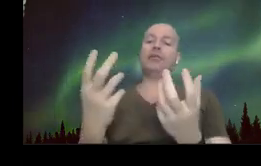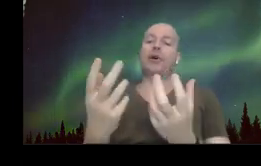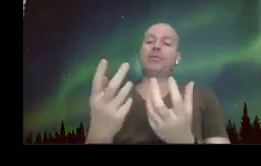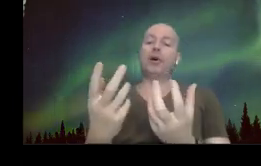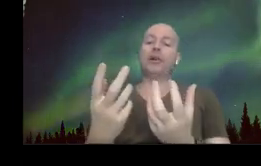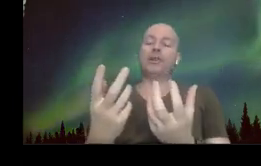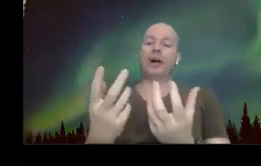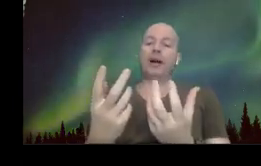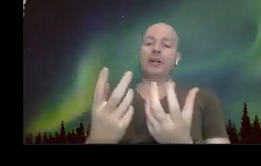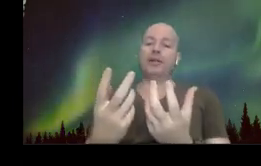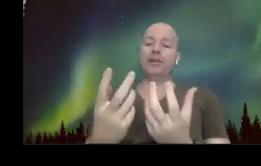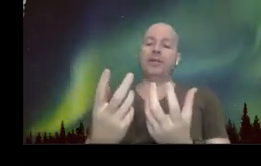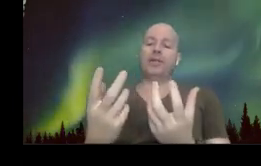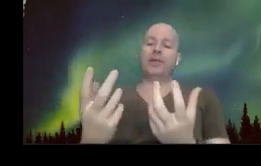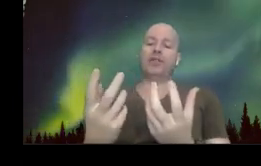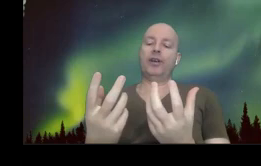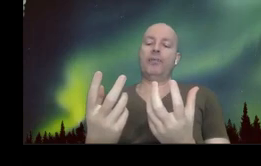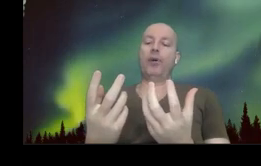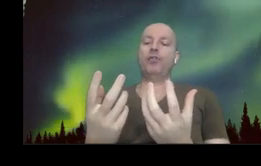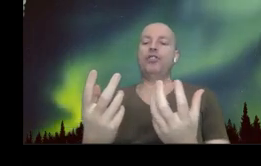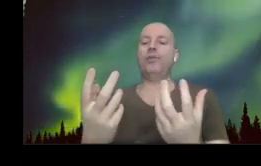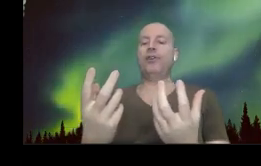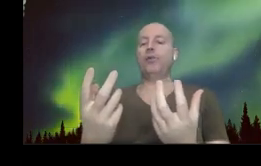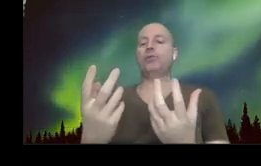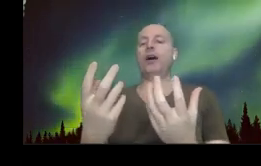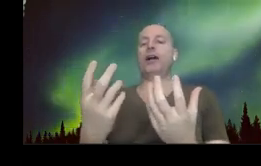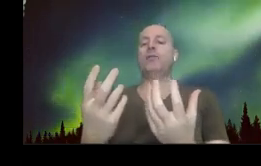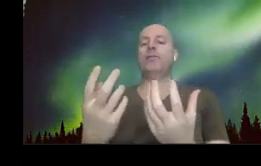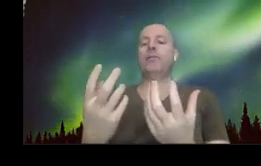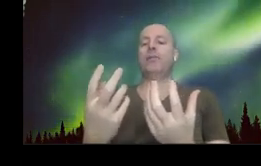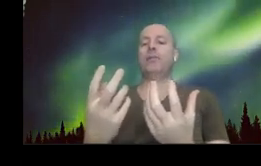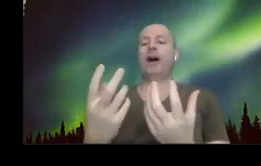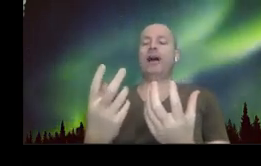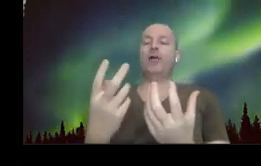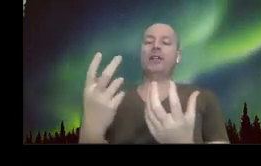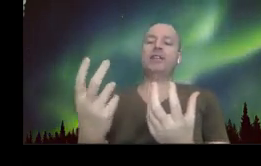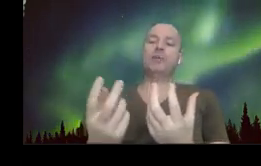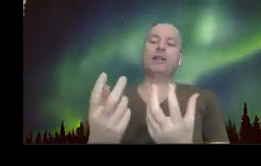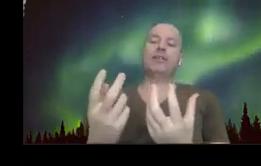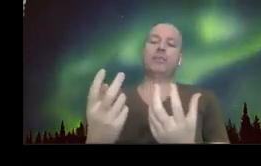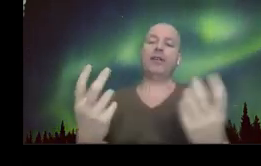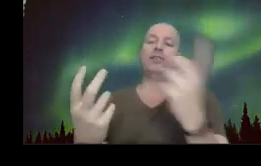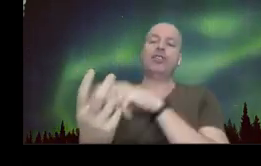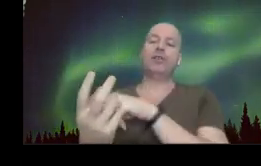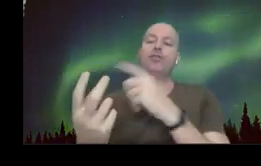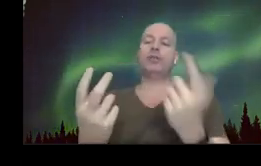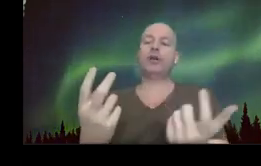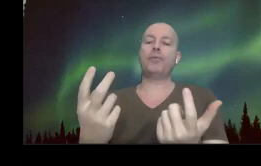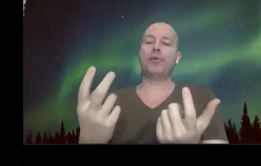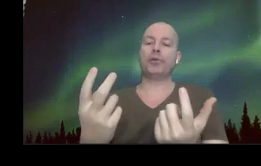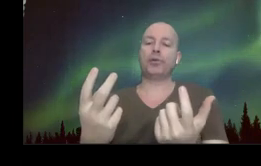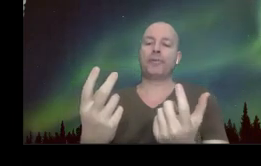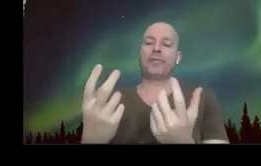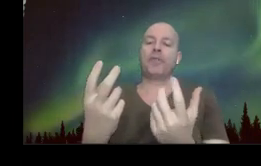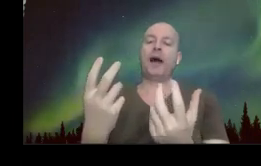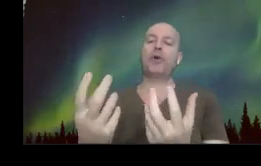Se você tem duas bolas separadas, você pode dificultar para uma determinada espécie de ir de um